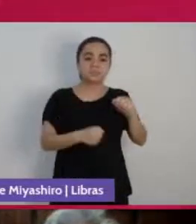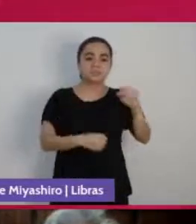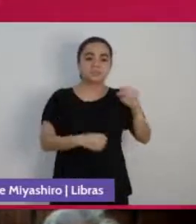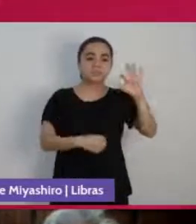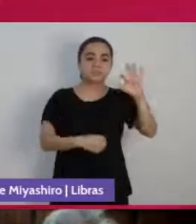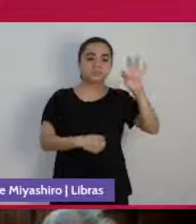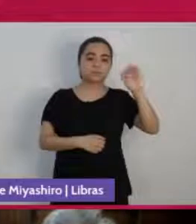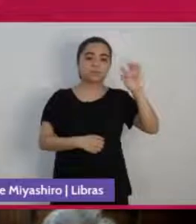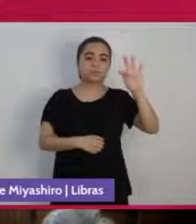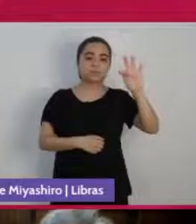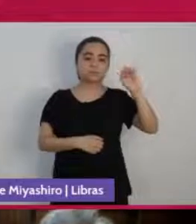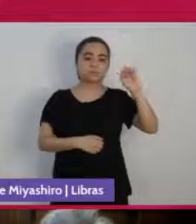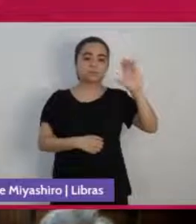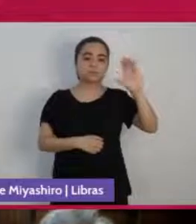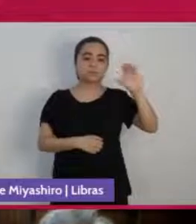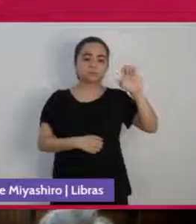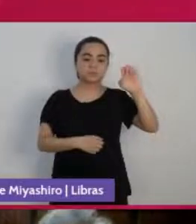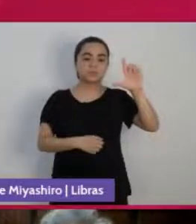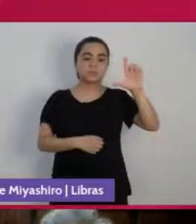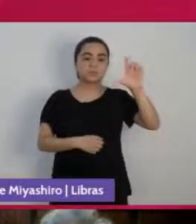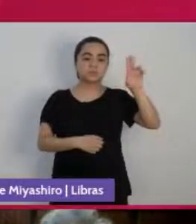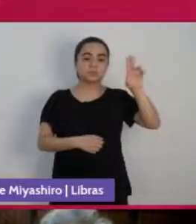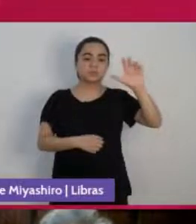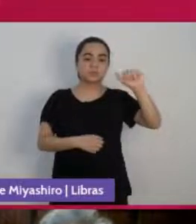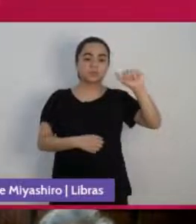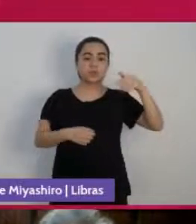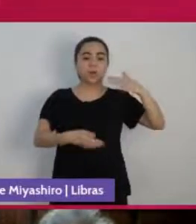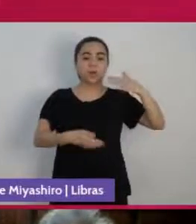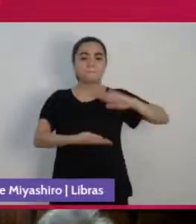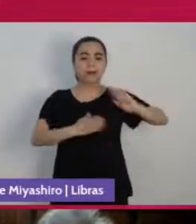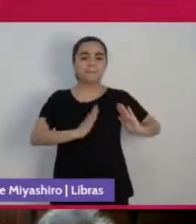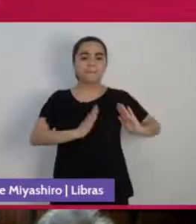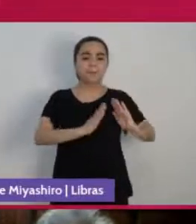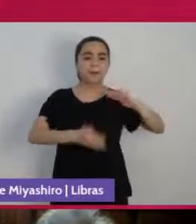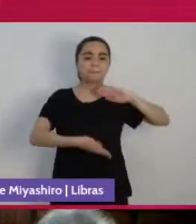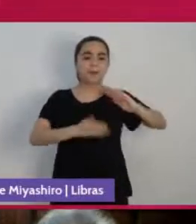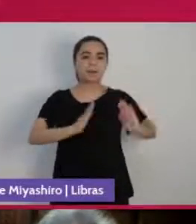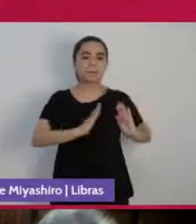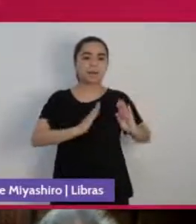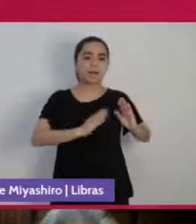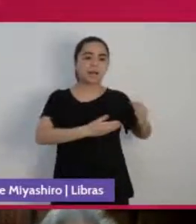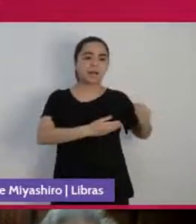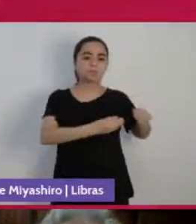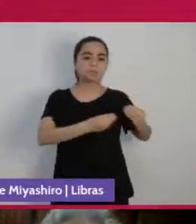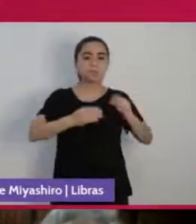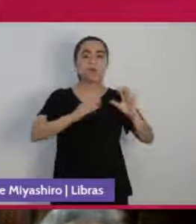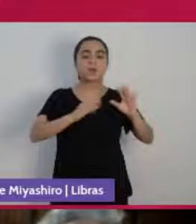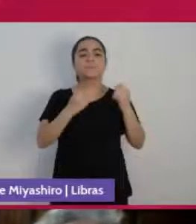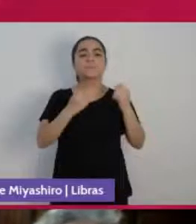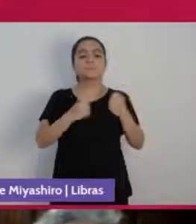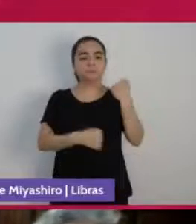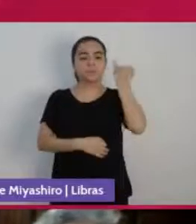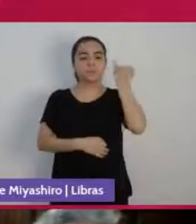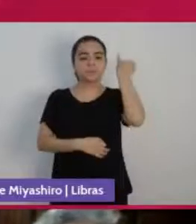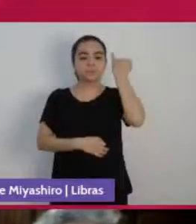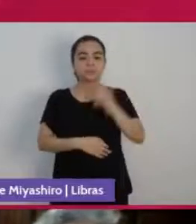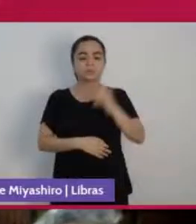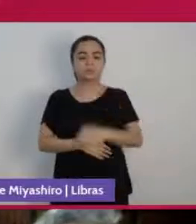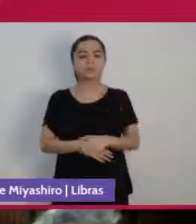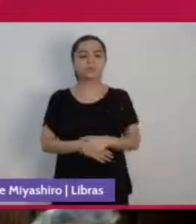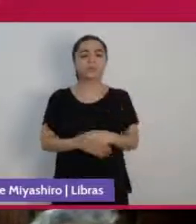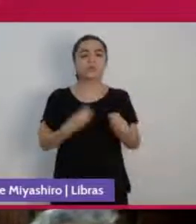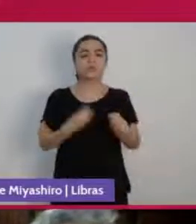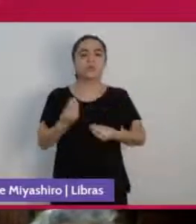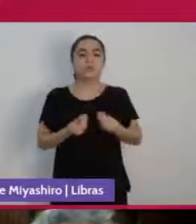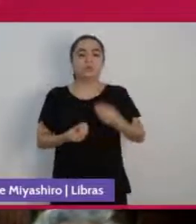o posicionamento da fotocélula na mama é extremamente importante. Como é que eu vou saber o